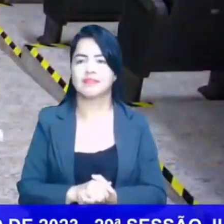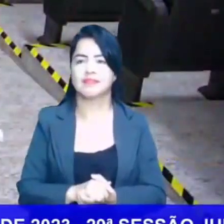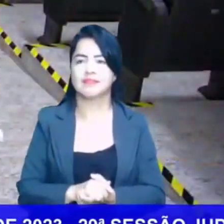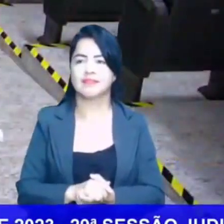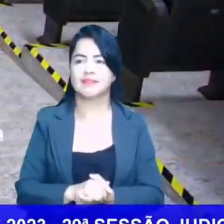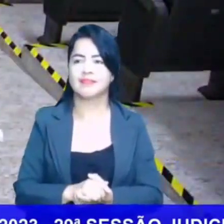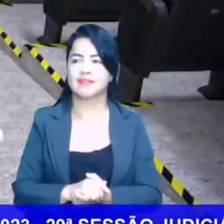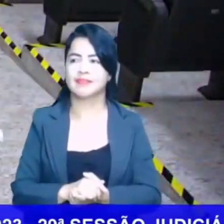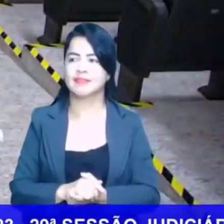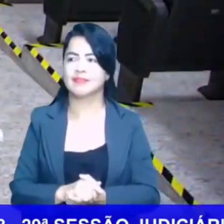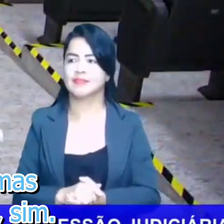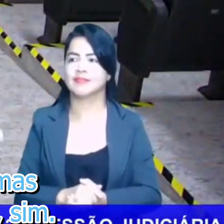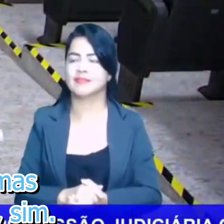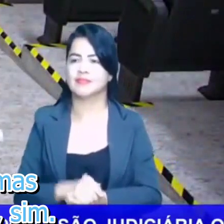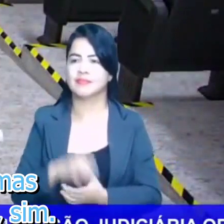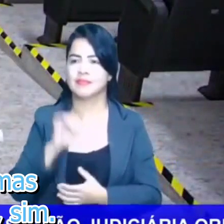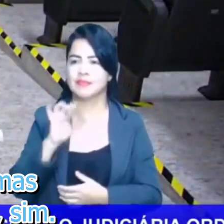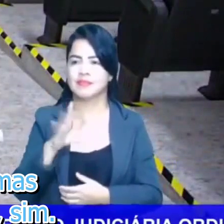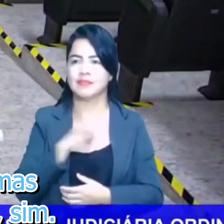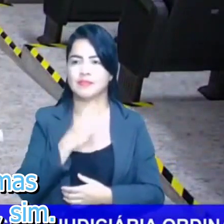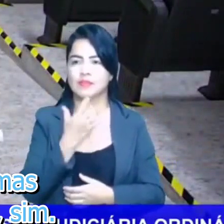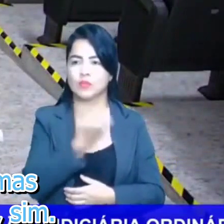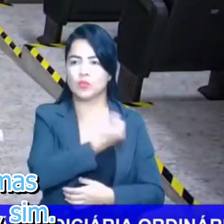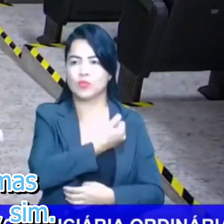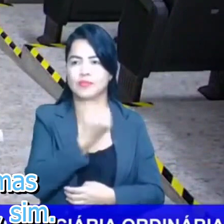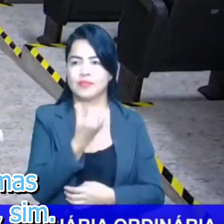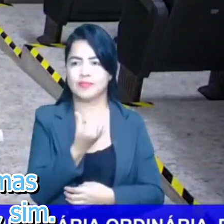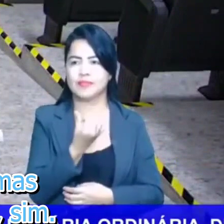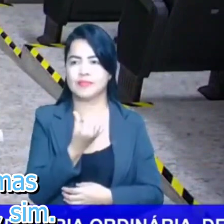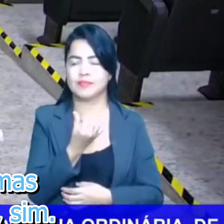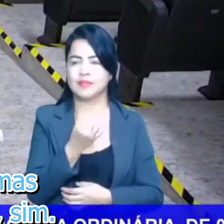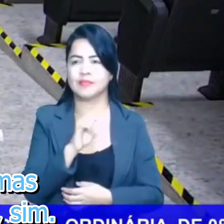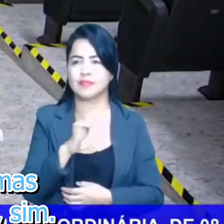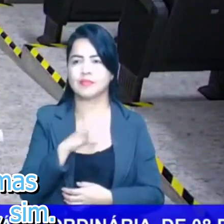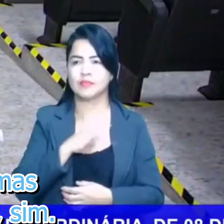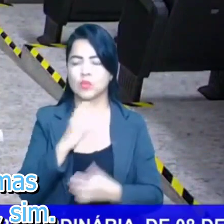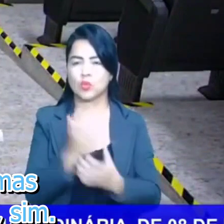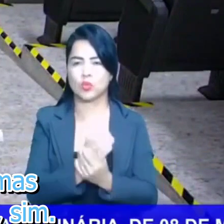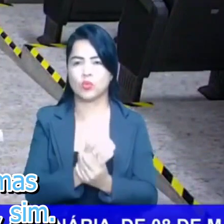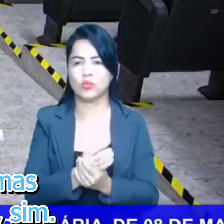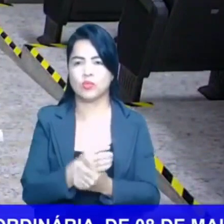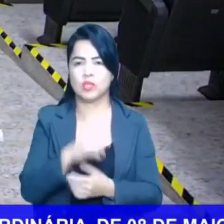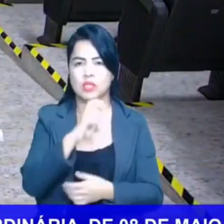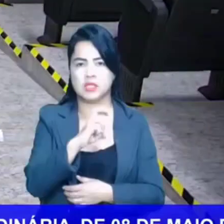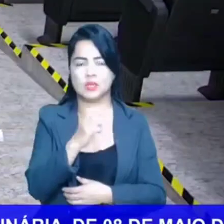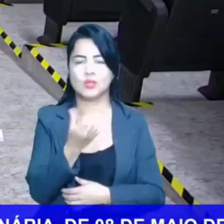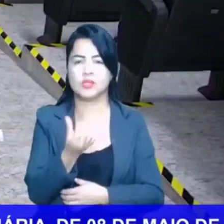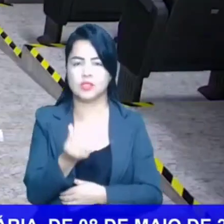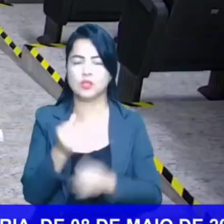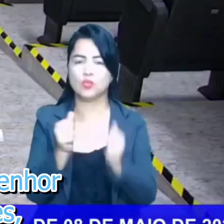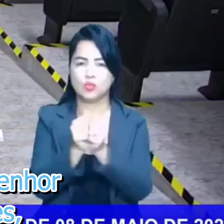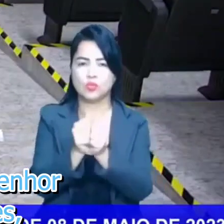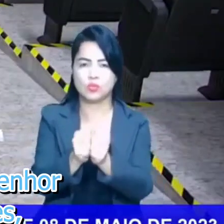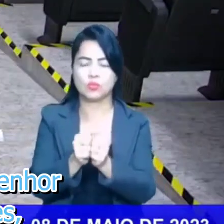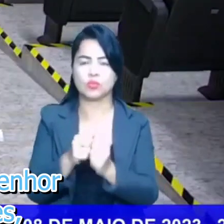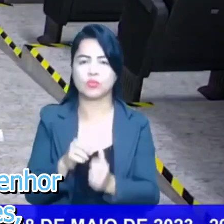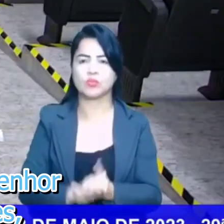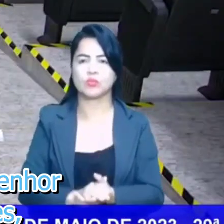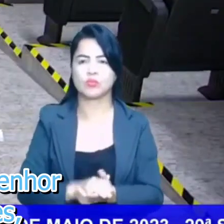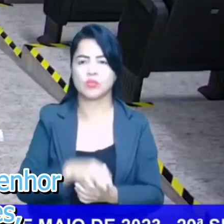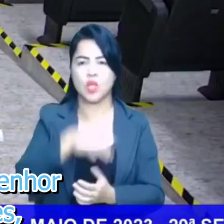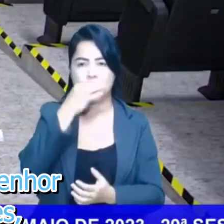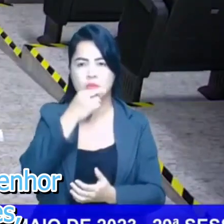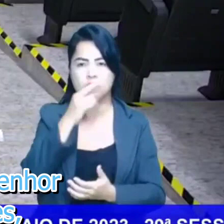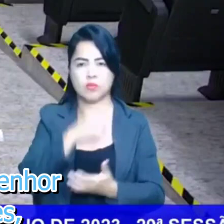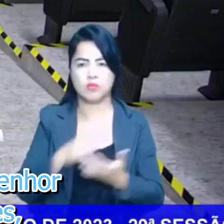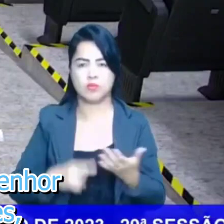Imagem ampla do plenário, ao é lado só no número esquerdo 6, então, um homem só no nas número primeiras 6, mas serão fileiras de bloco, assento né? 5 e, 6. E ao lado direito dois homens então, na primeira